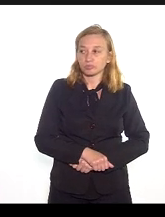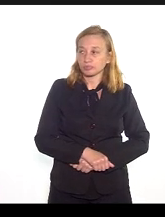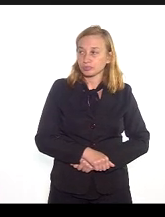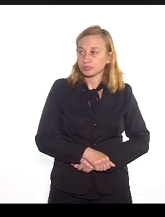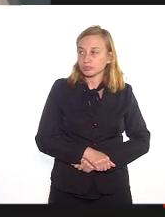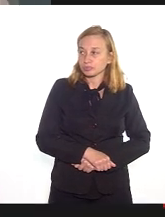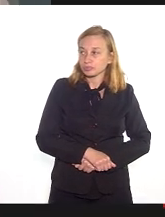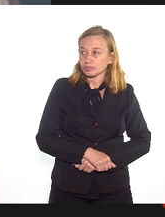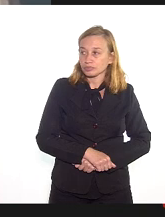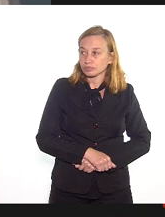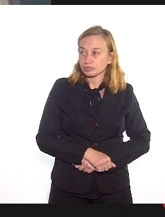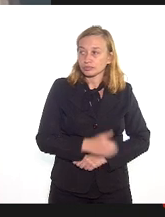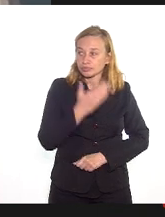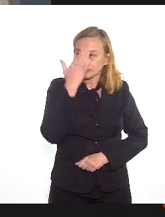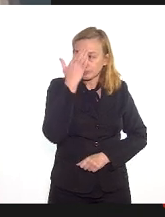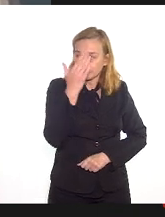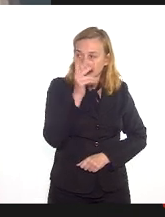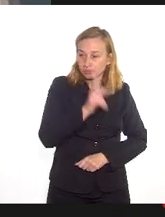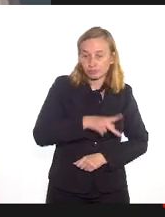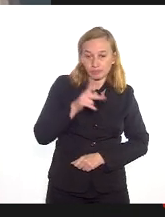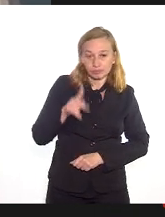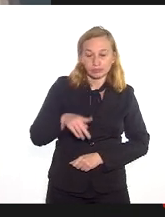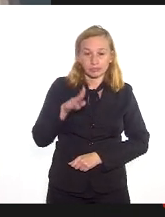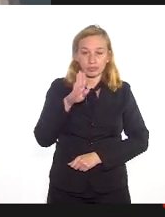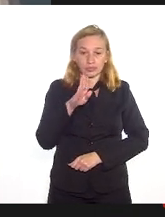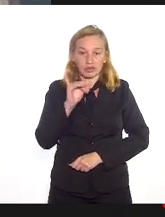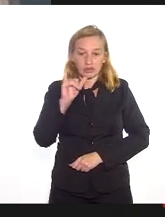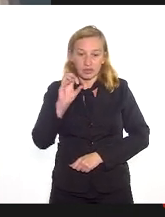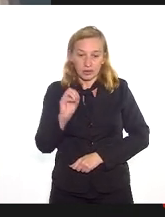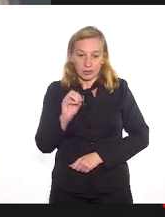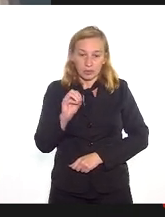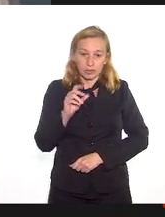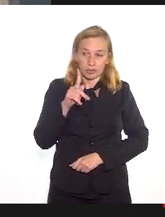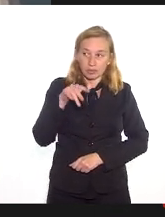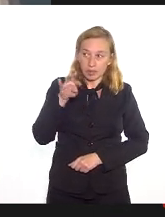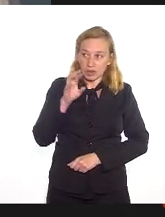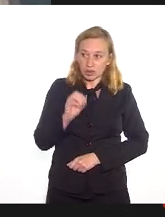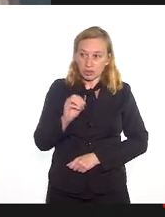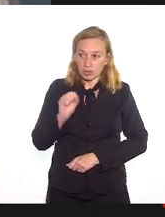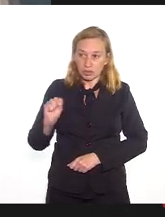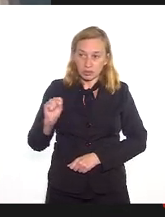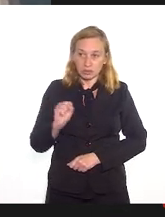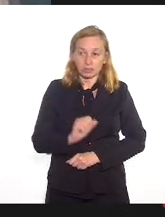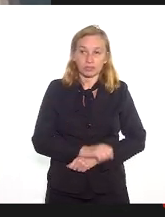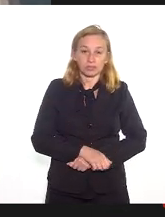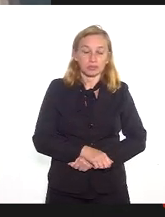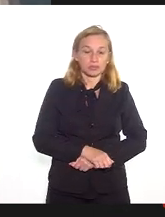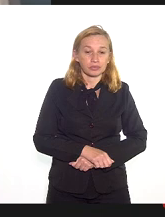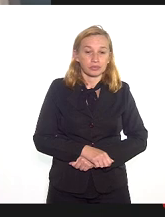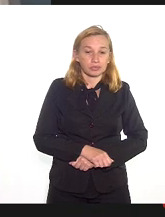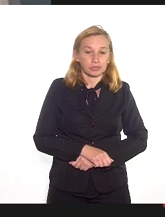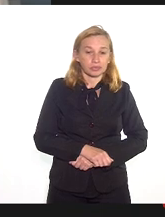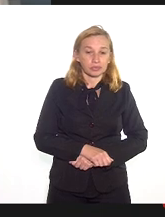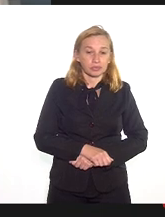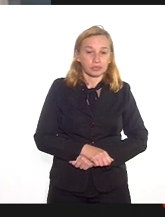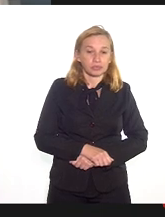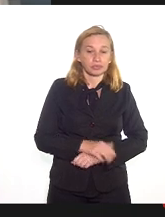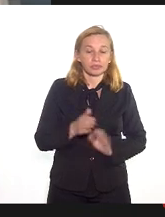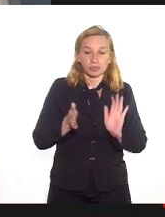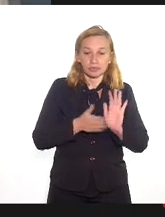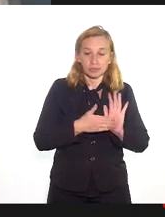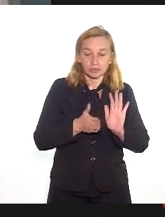Muito obrigada, professor Fábio Passos, né, pela sua intervenção. Conforme a